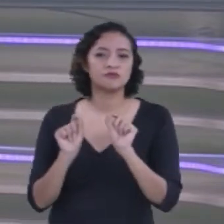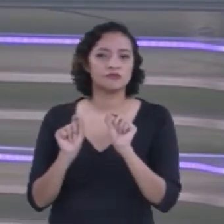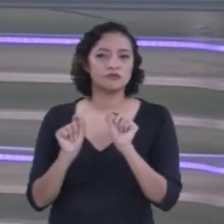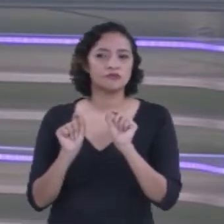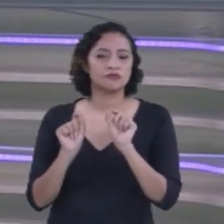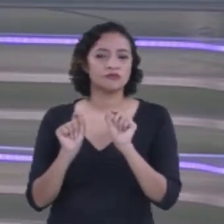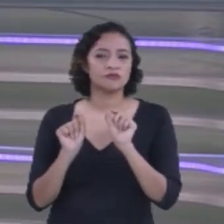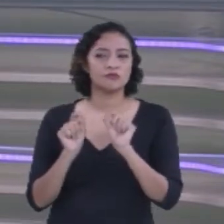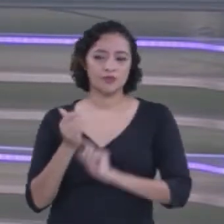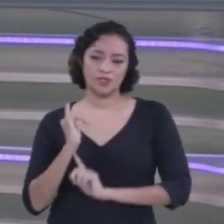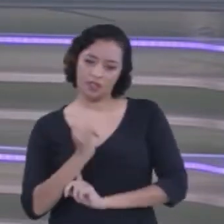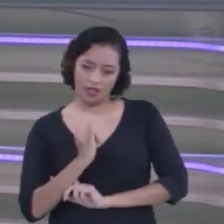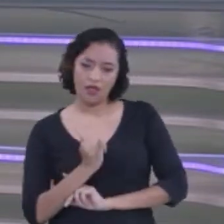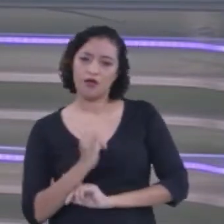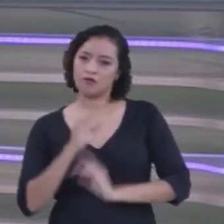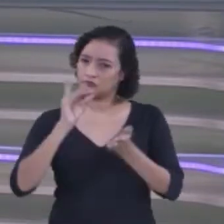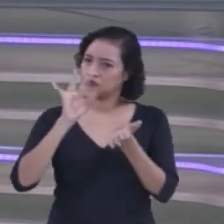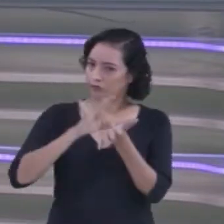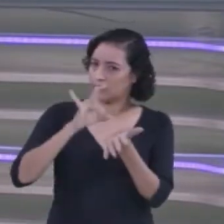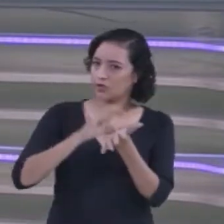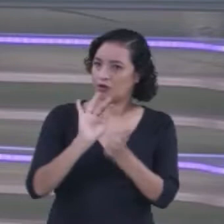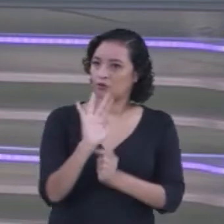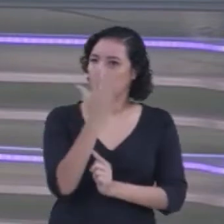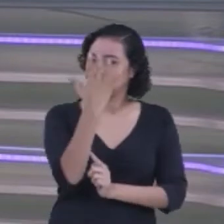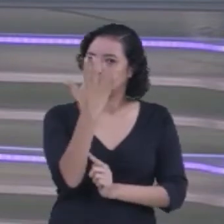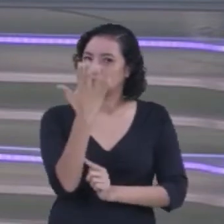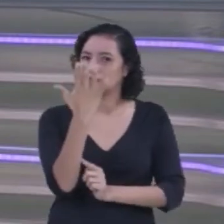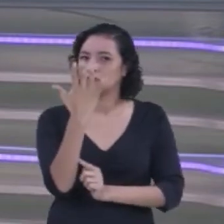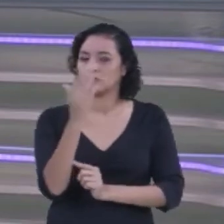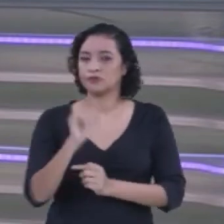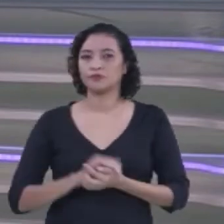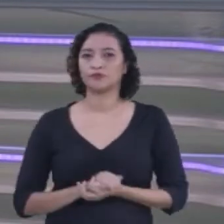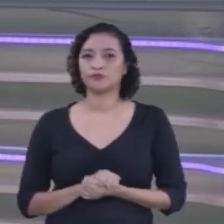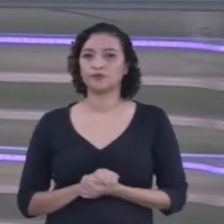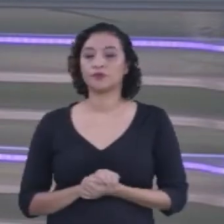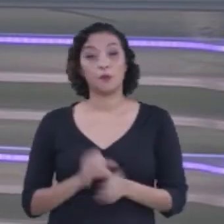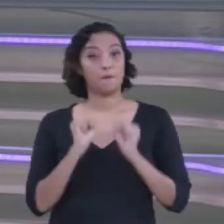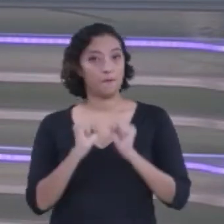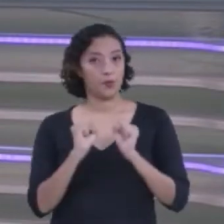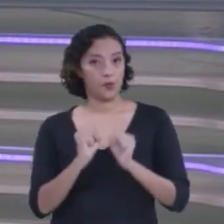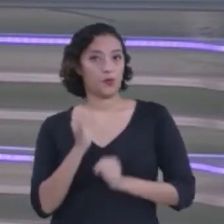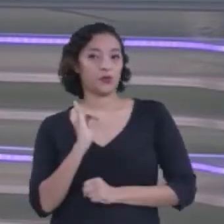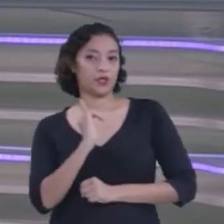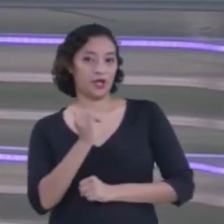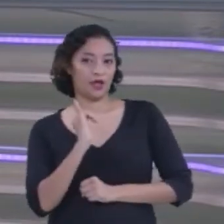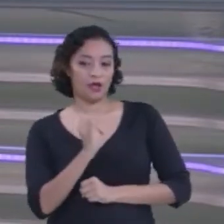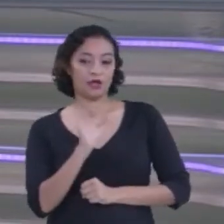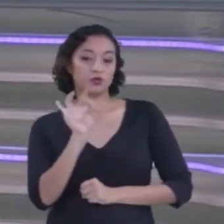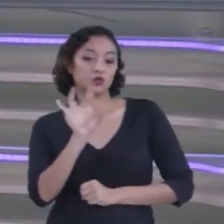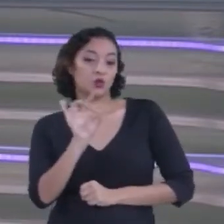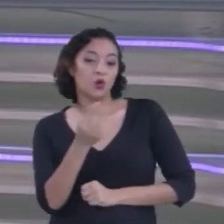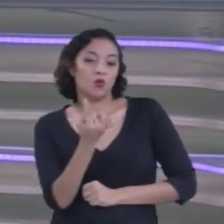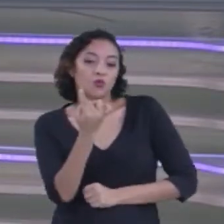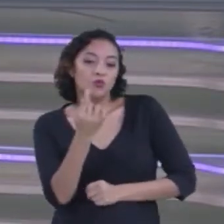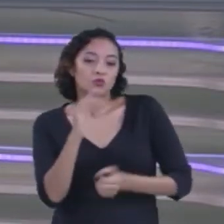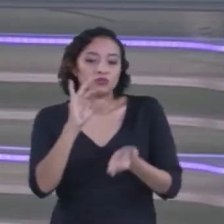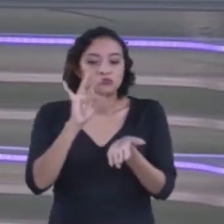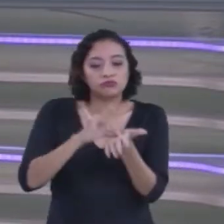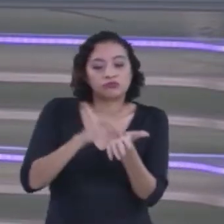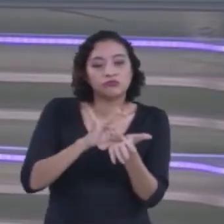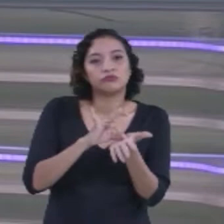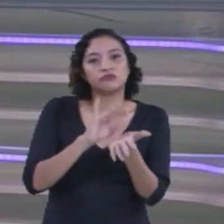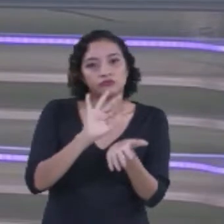algo, narra um fato, algo que está acontecendo. Ele pode narrar somente aquele fato. Quando você lê um